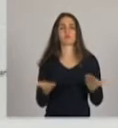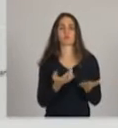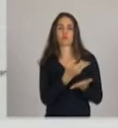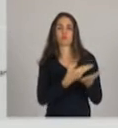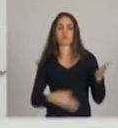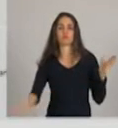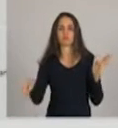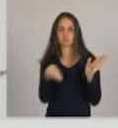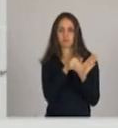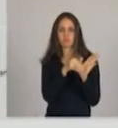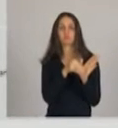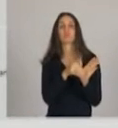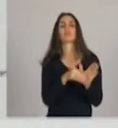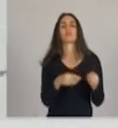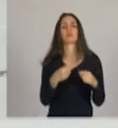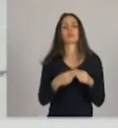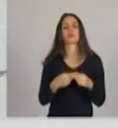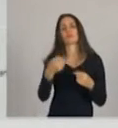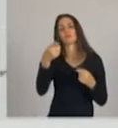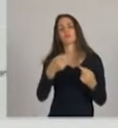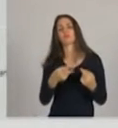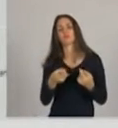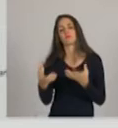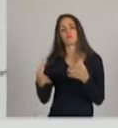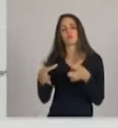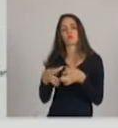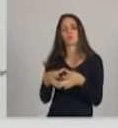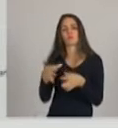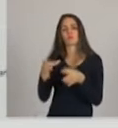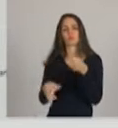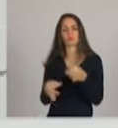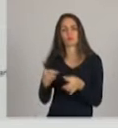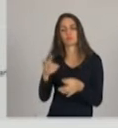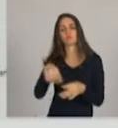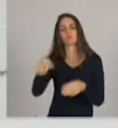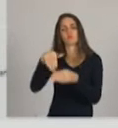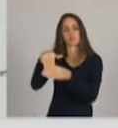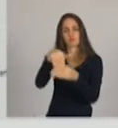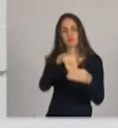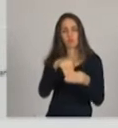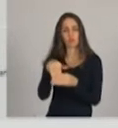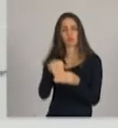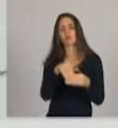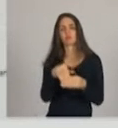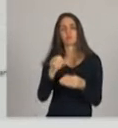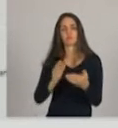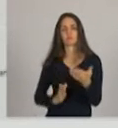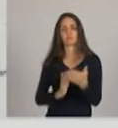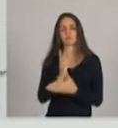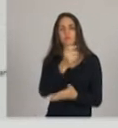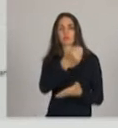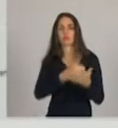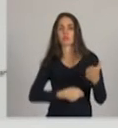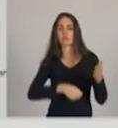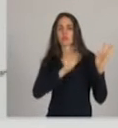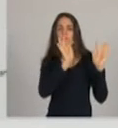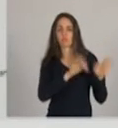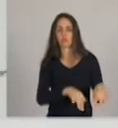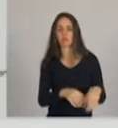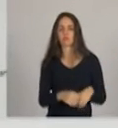relatório, e coloco esse parecer pela aprovação, no caso agora da redação final, em